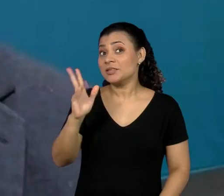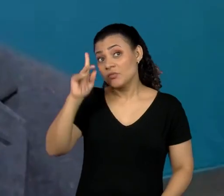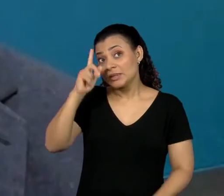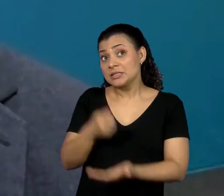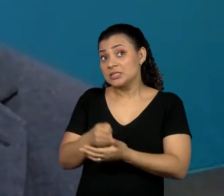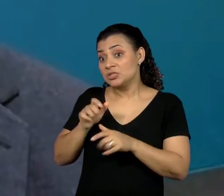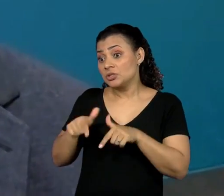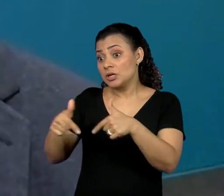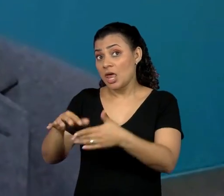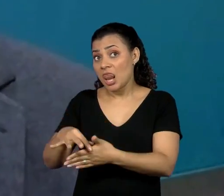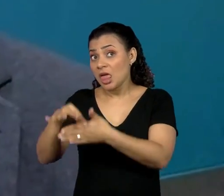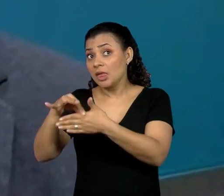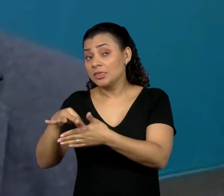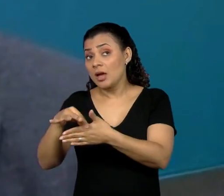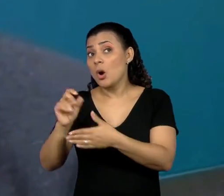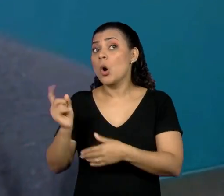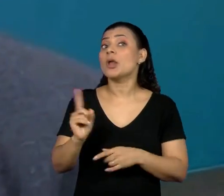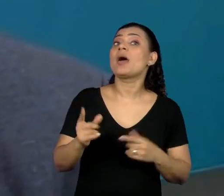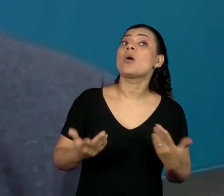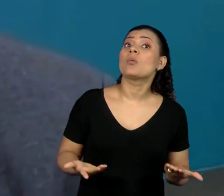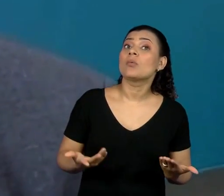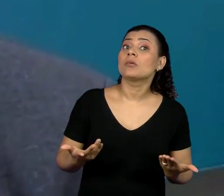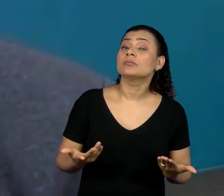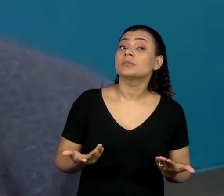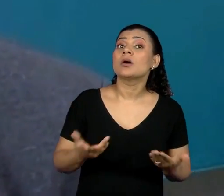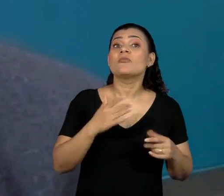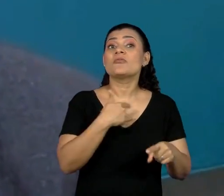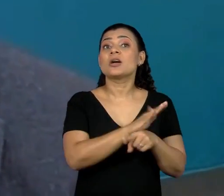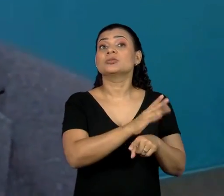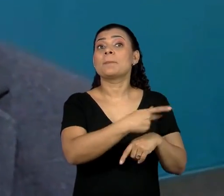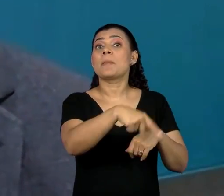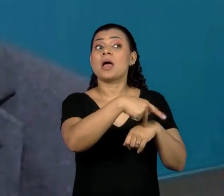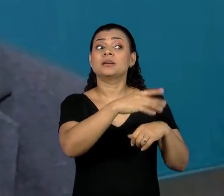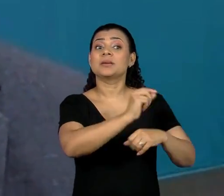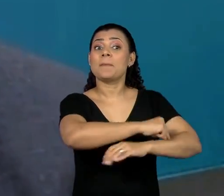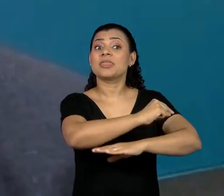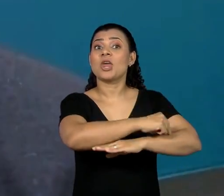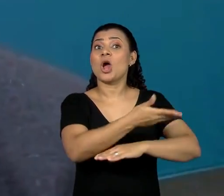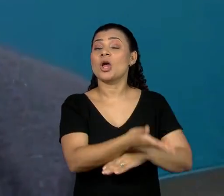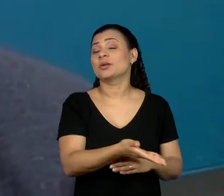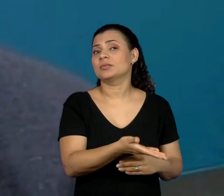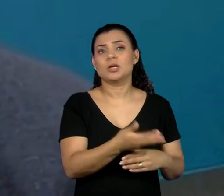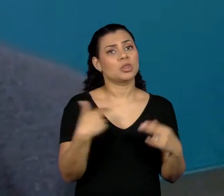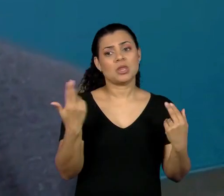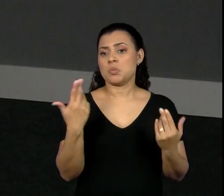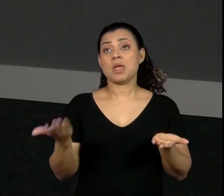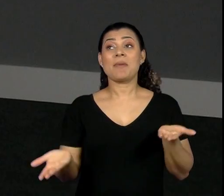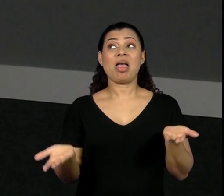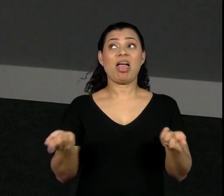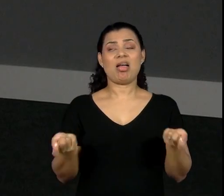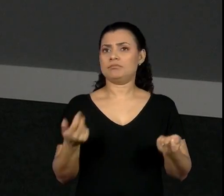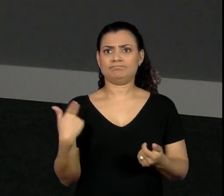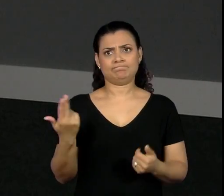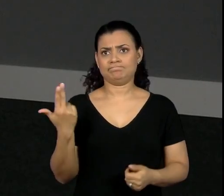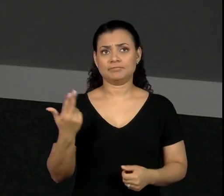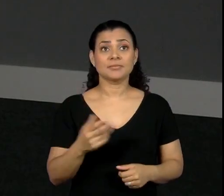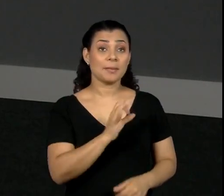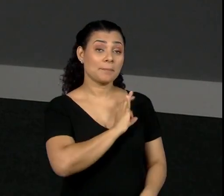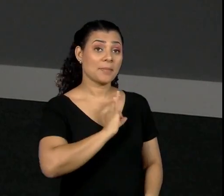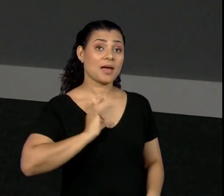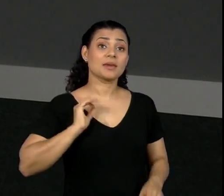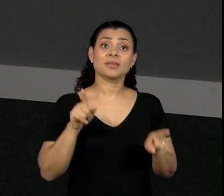ele é líder dessa agenda, ou ele vai ajudar os países petroleiros. Não dá para ter as duas coisas ao mesmo tempo. Marina Silva